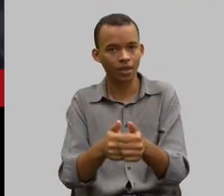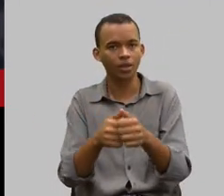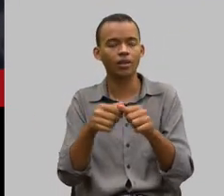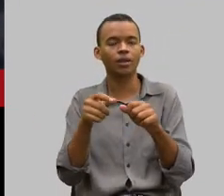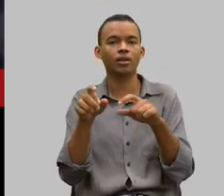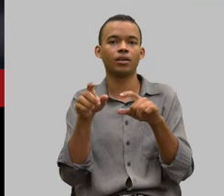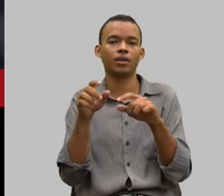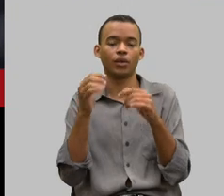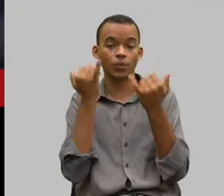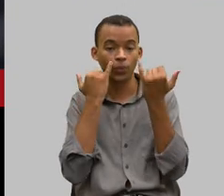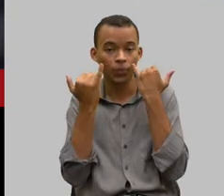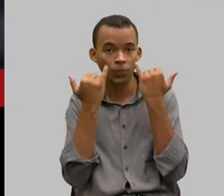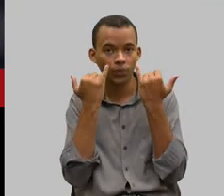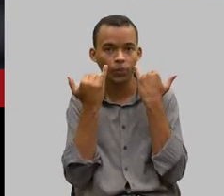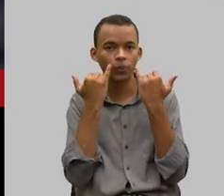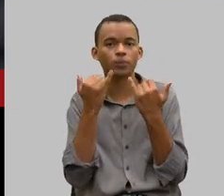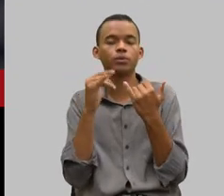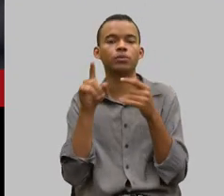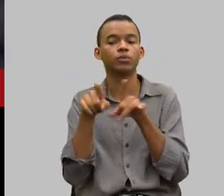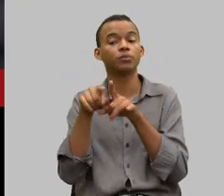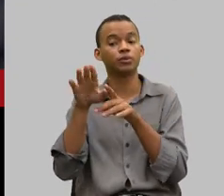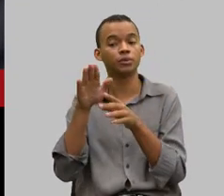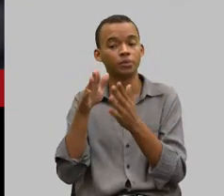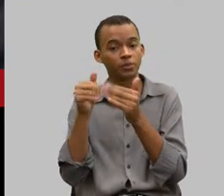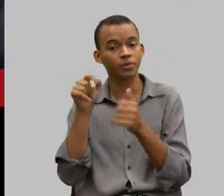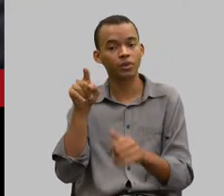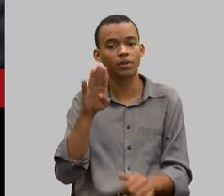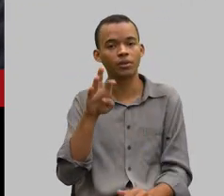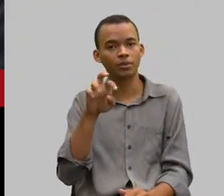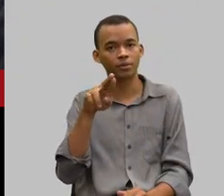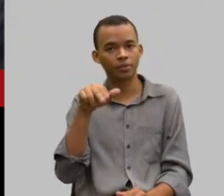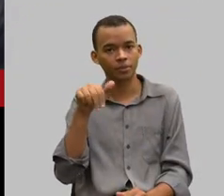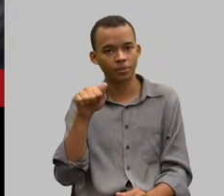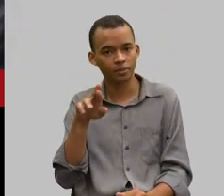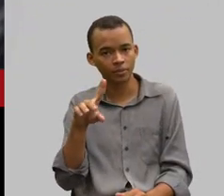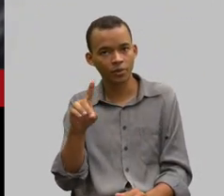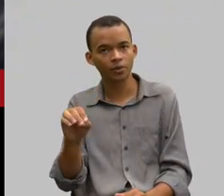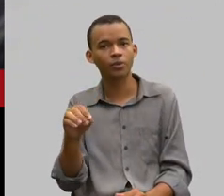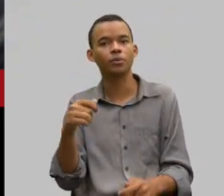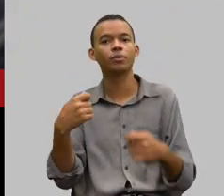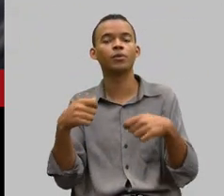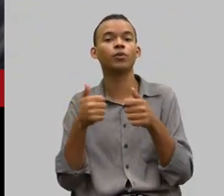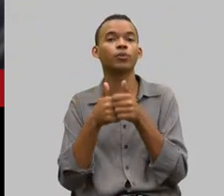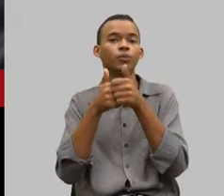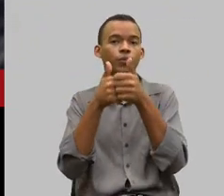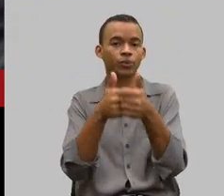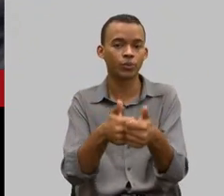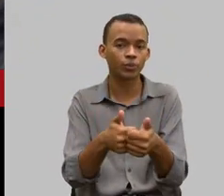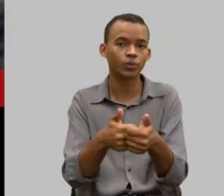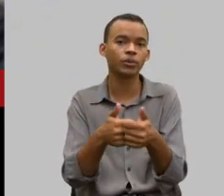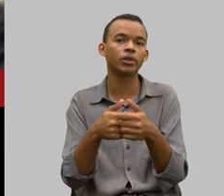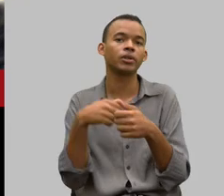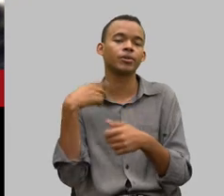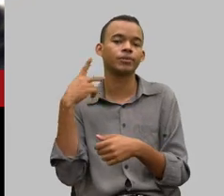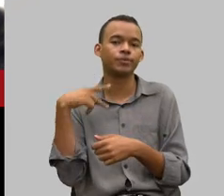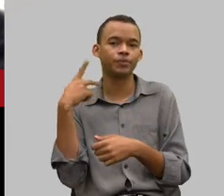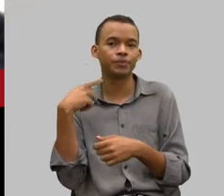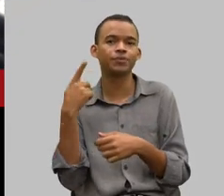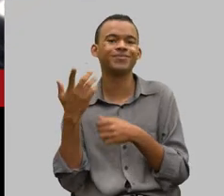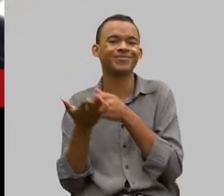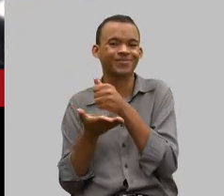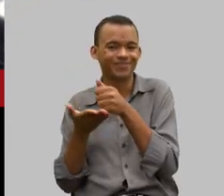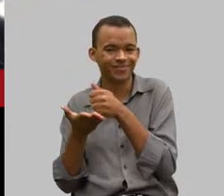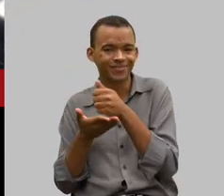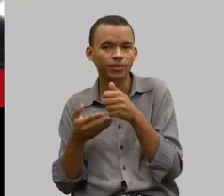já debate pronto do acompanhamento pós a nossa chegada aqui o contato do parlamentar da base